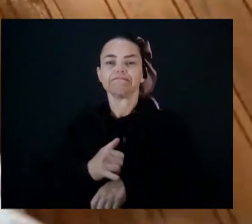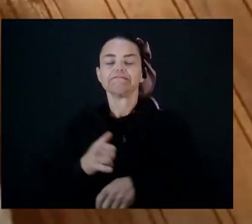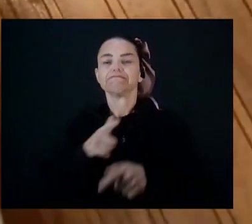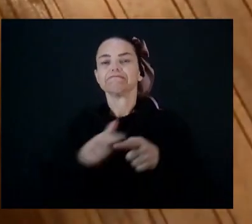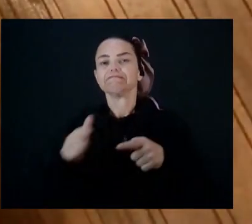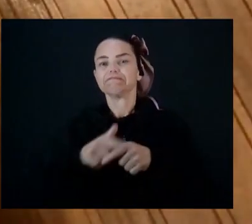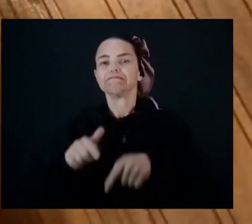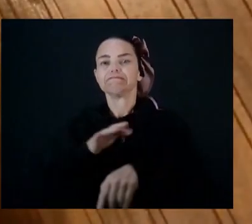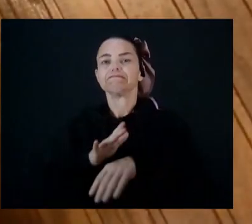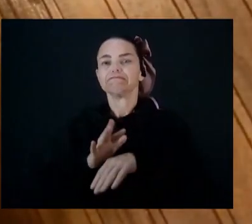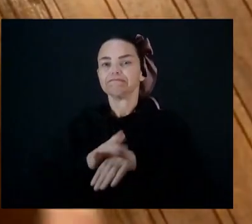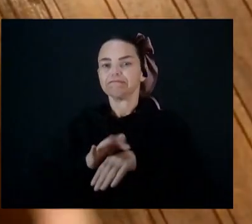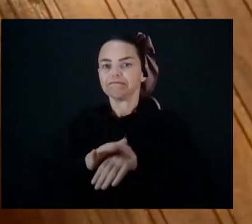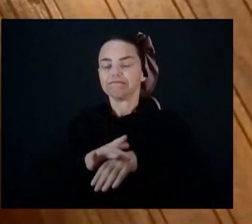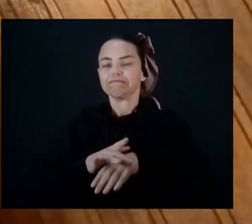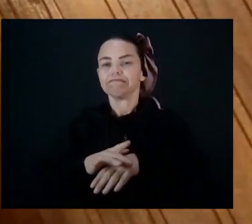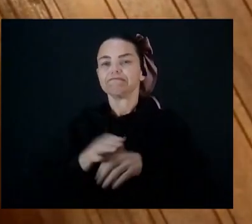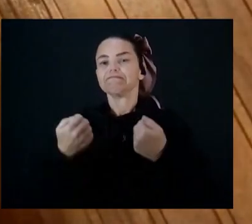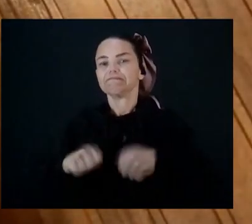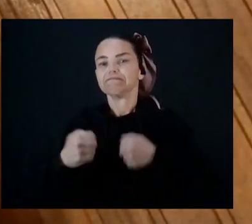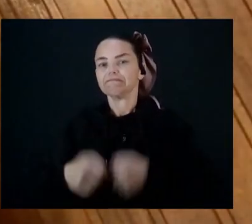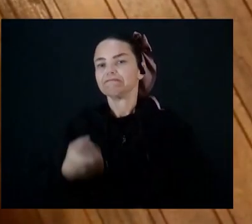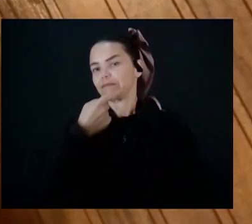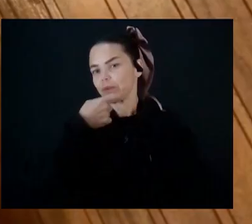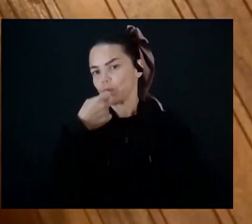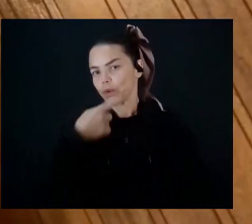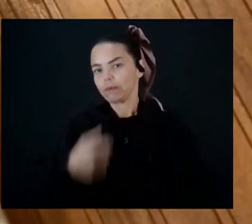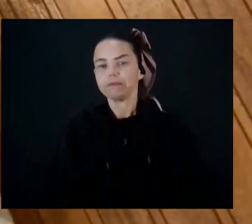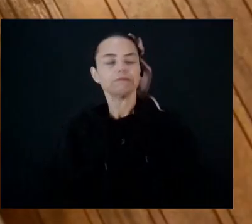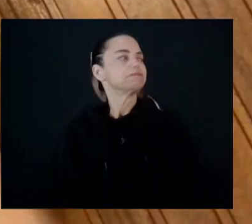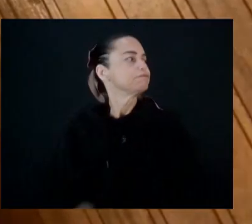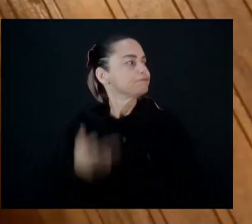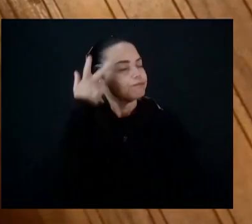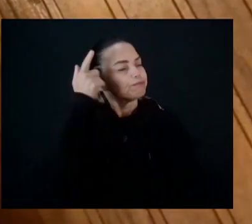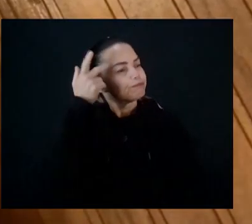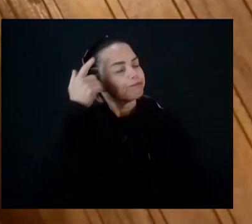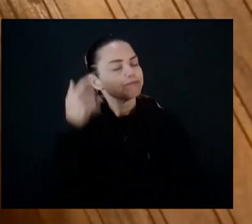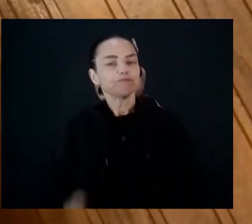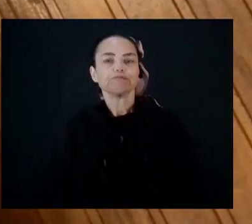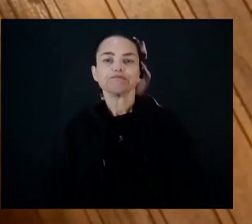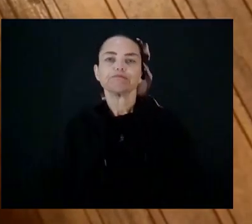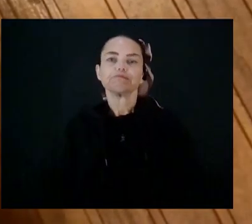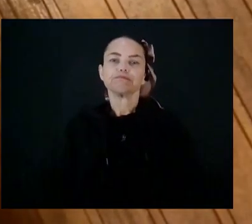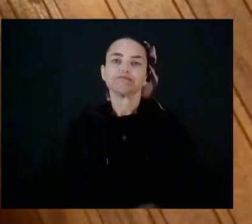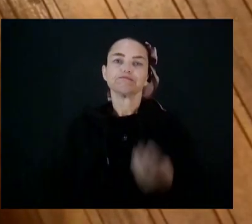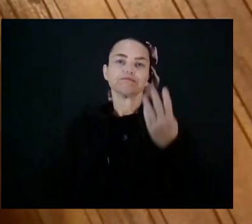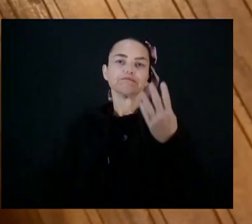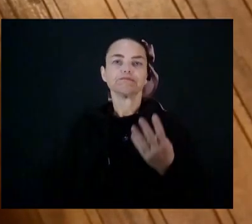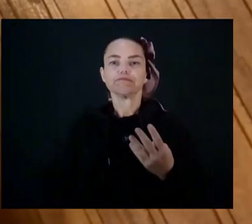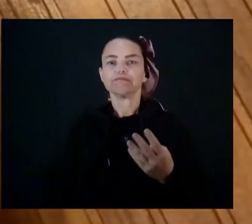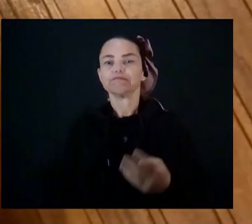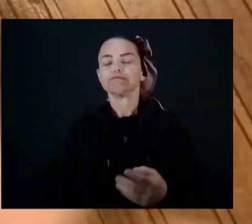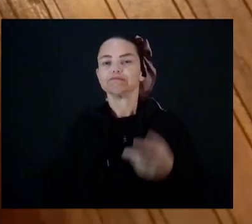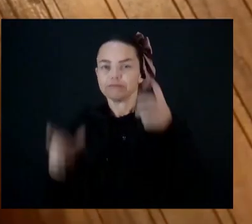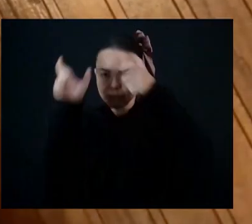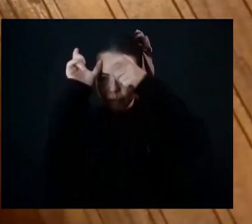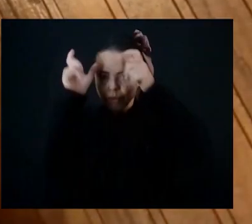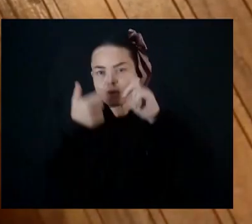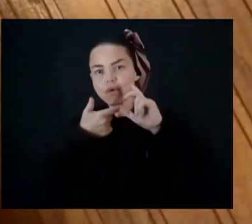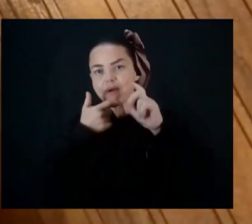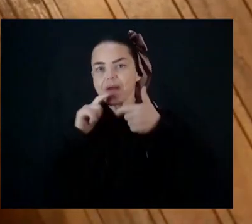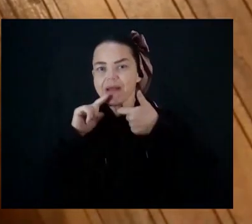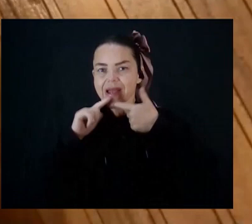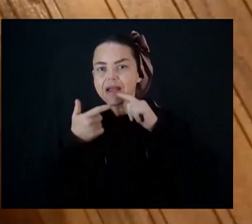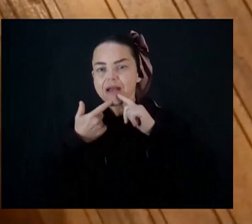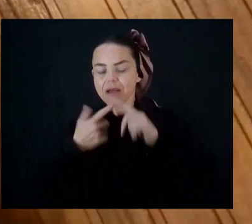ser medicados. Nesse processo, é muito comum que a gente abra quadros de transtorno de humor, como quadro